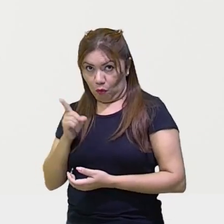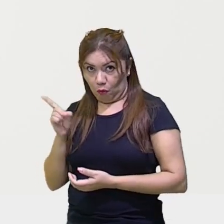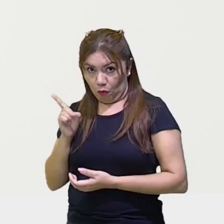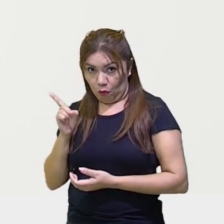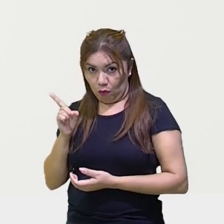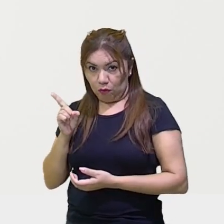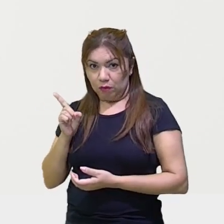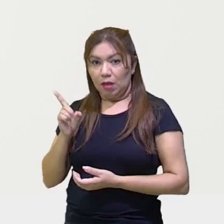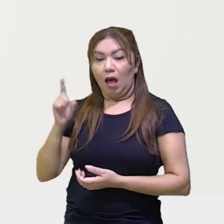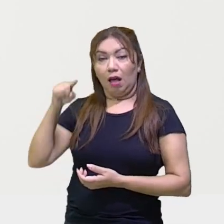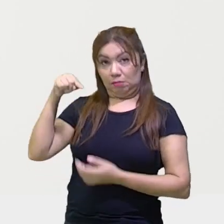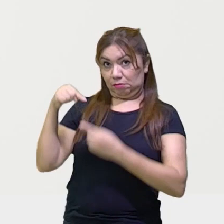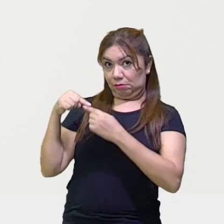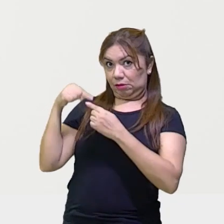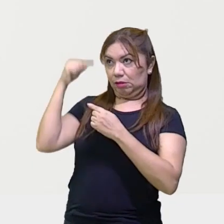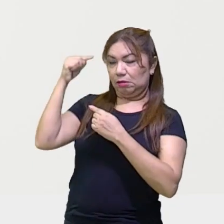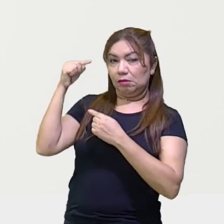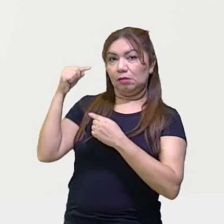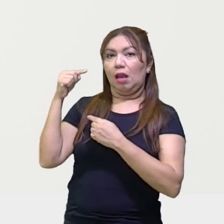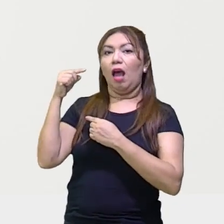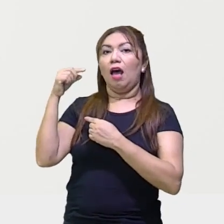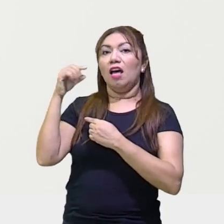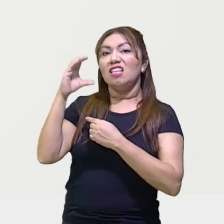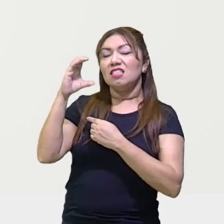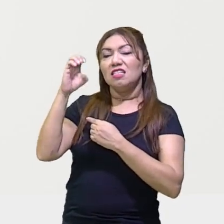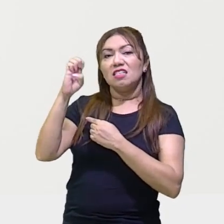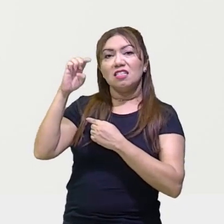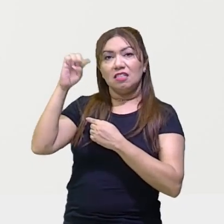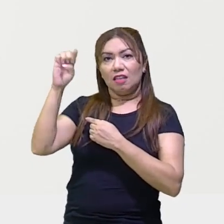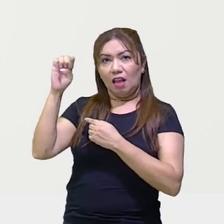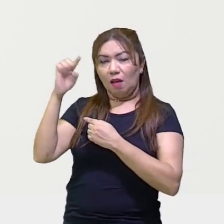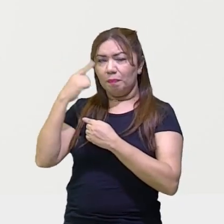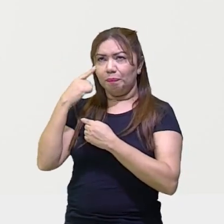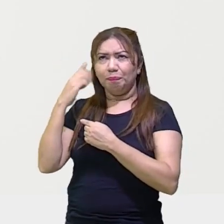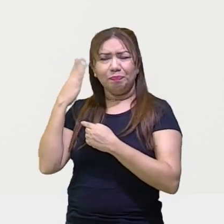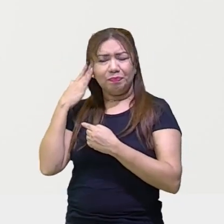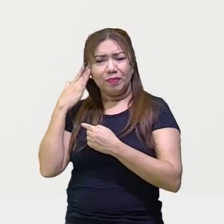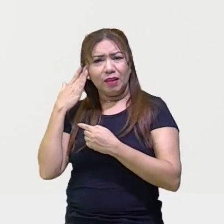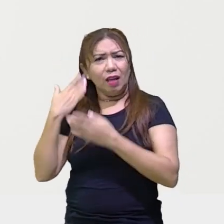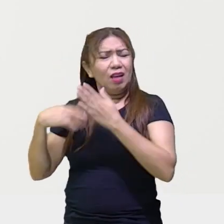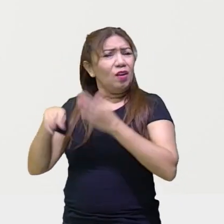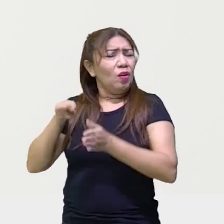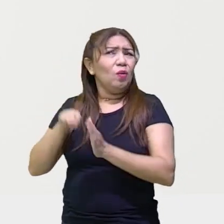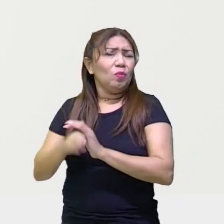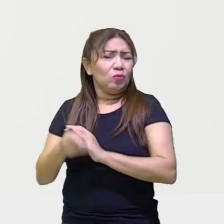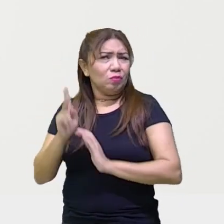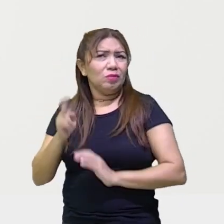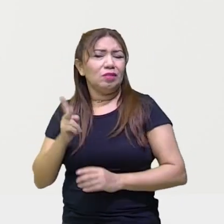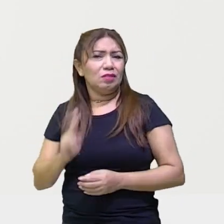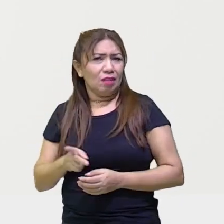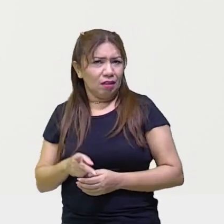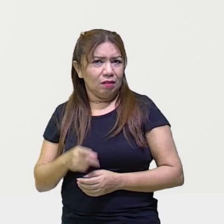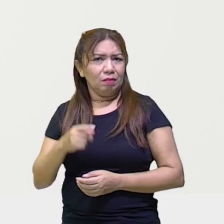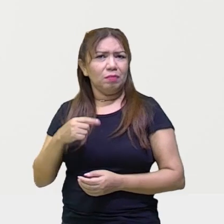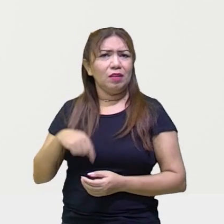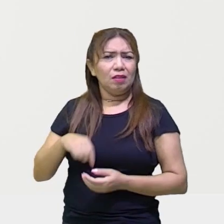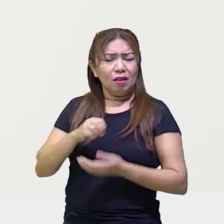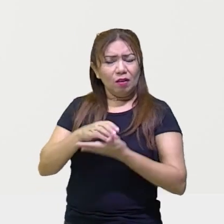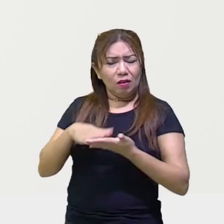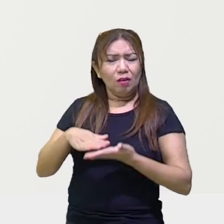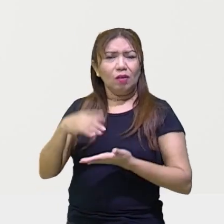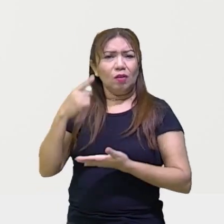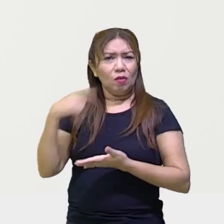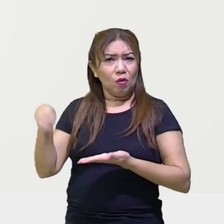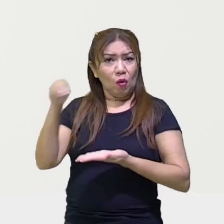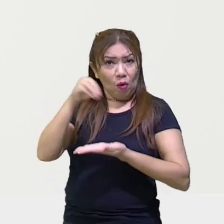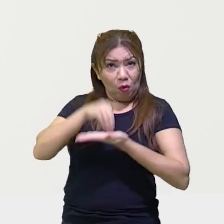Você. O que eu costumo fazer com as nossas atividades aqui? Eu costumo colocar sempre um detalhe para